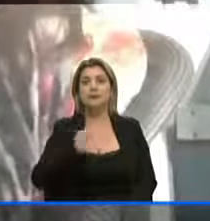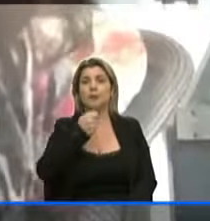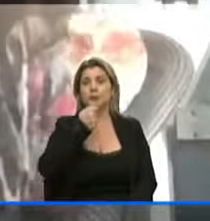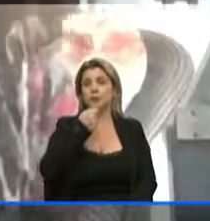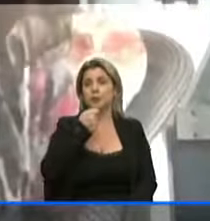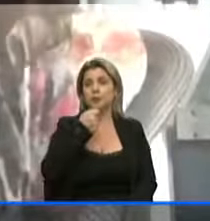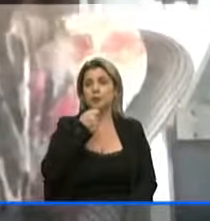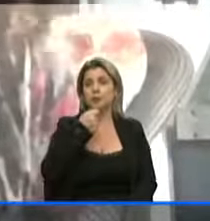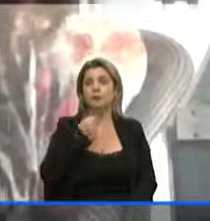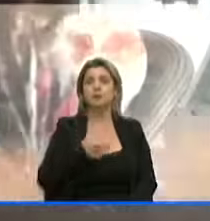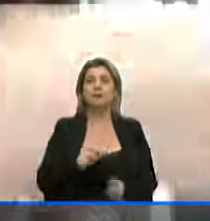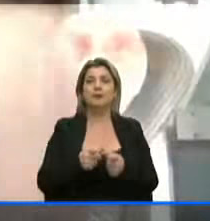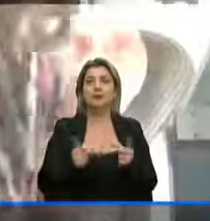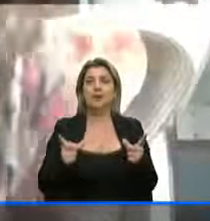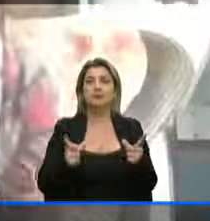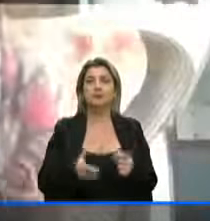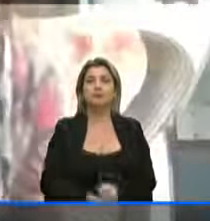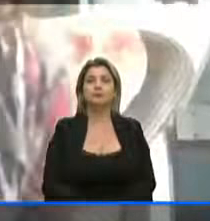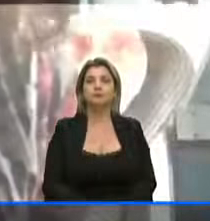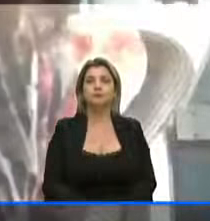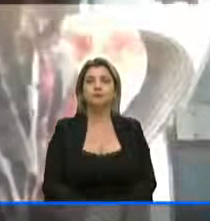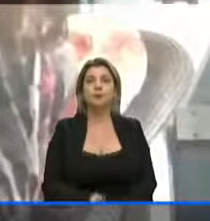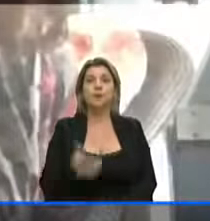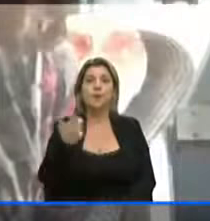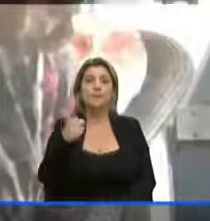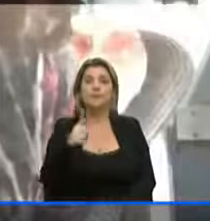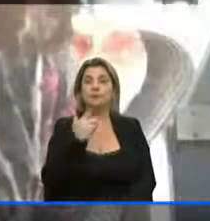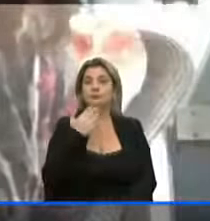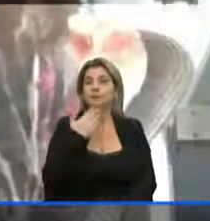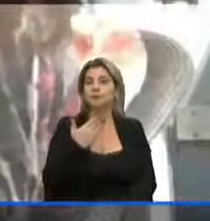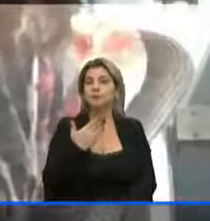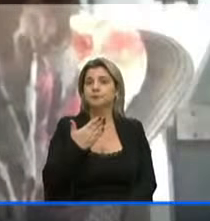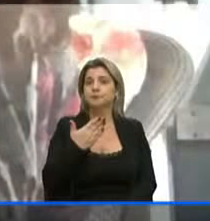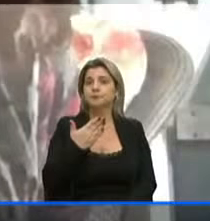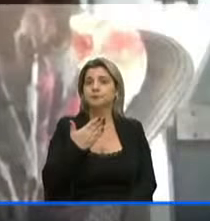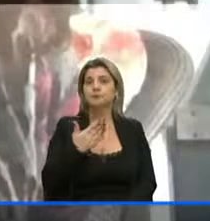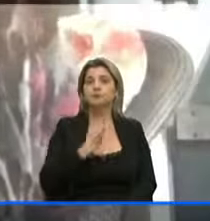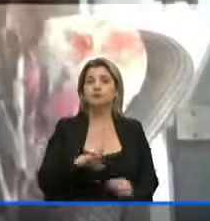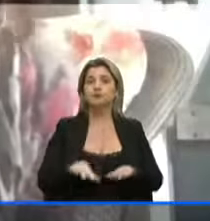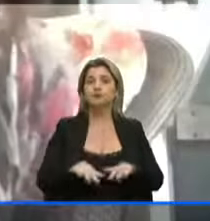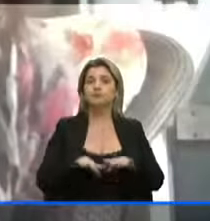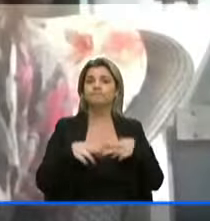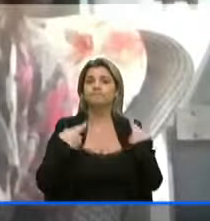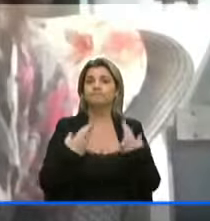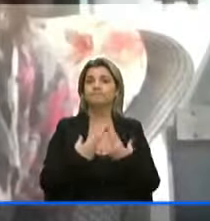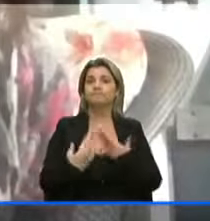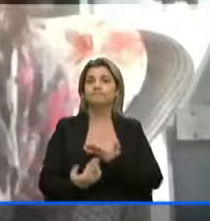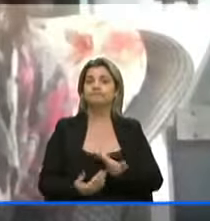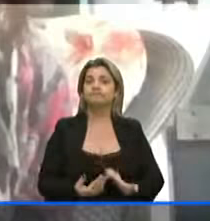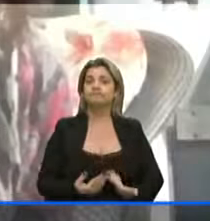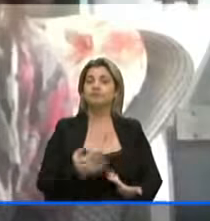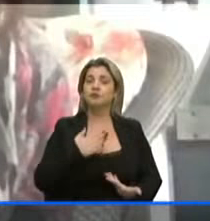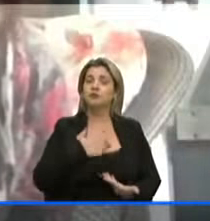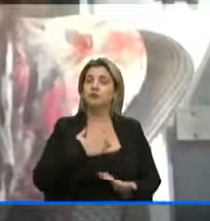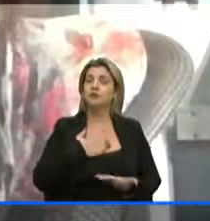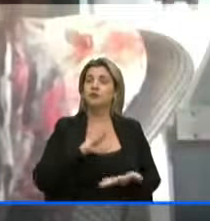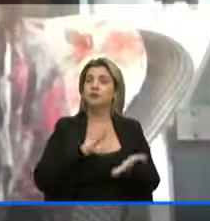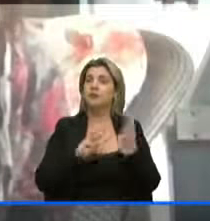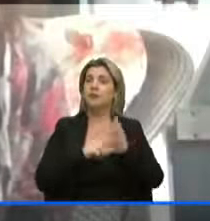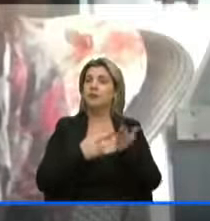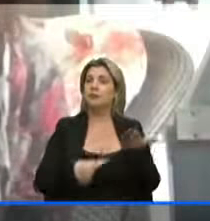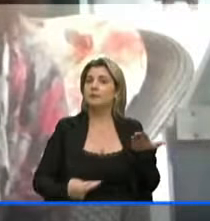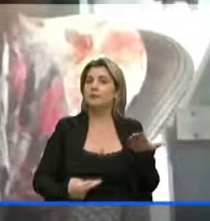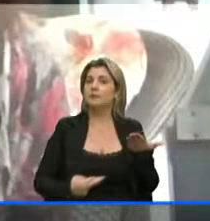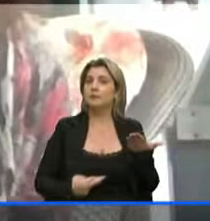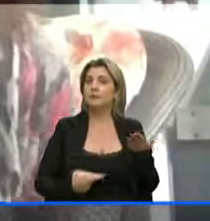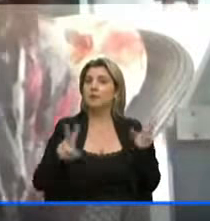à próxima, ao próximo requerimento, que é o requerimento de audiência pública, de minha autoria. O assunto são